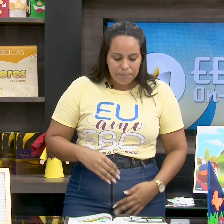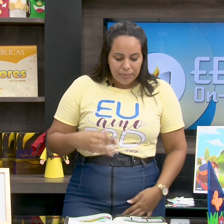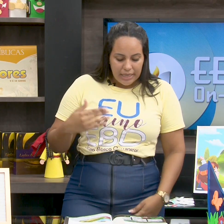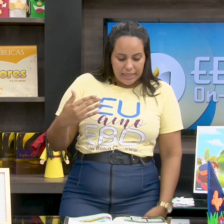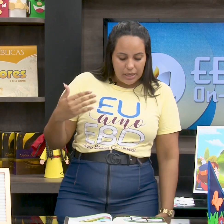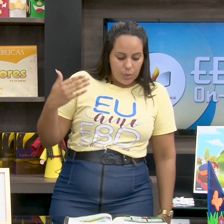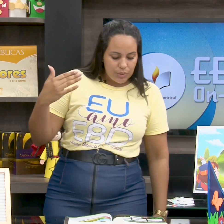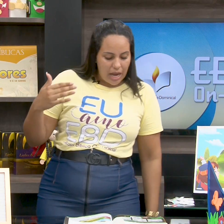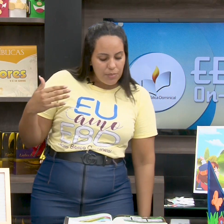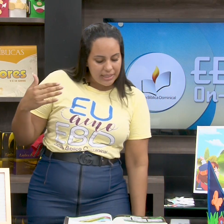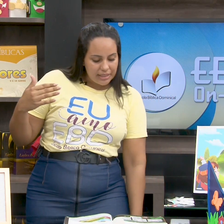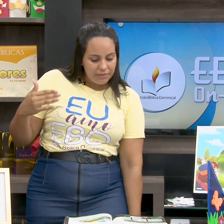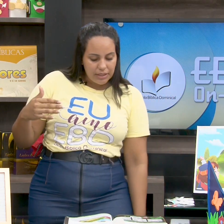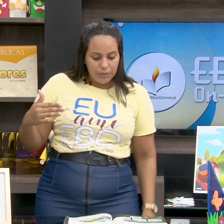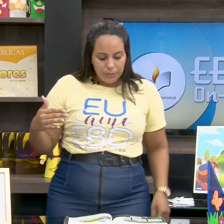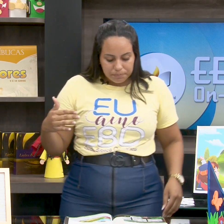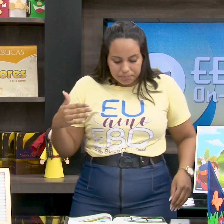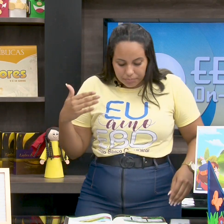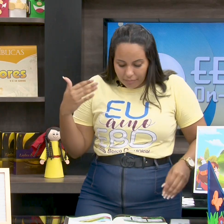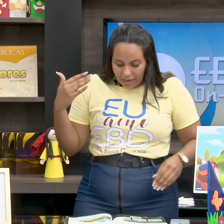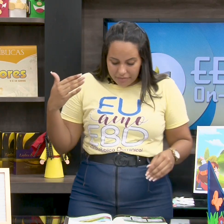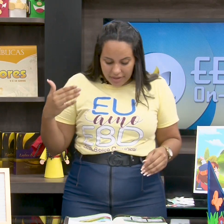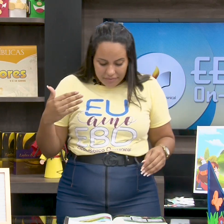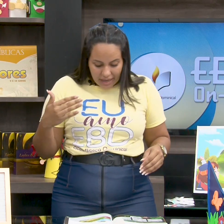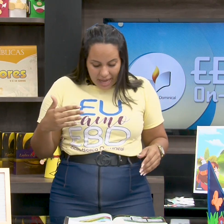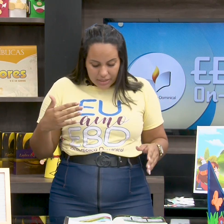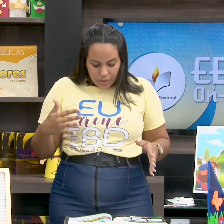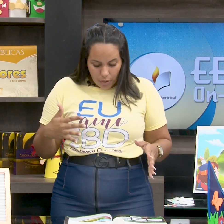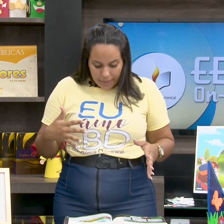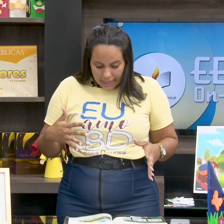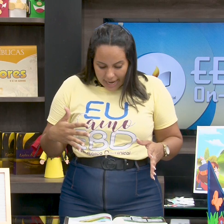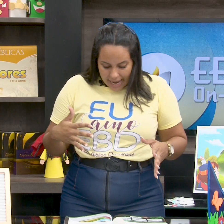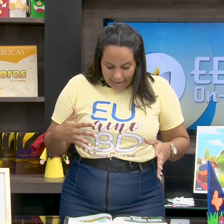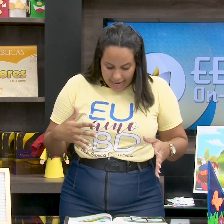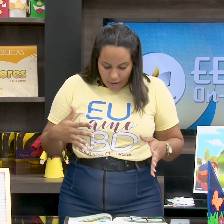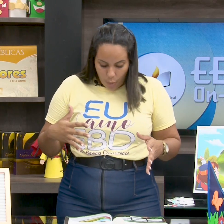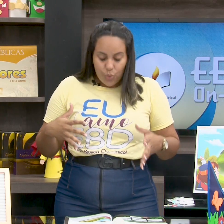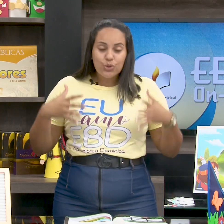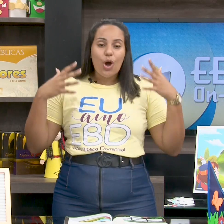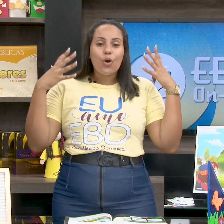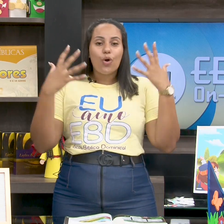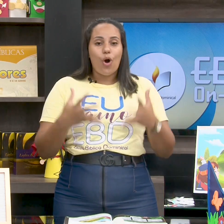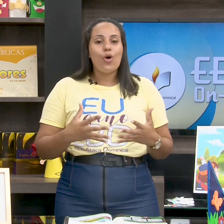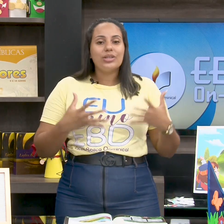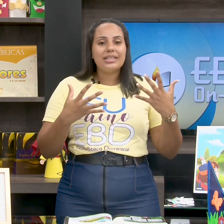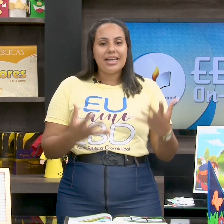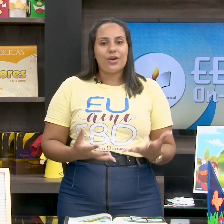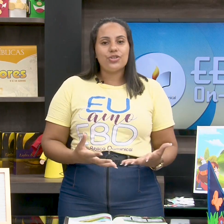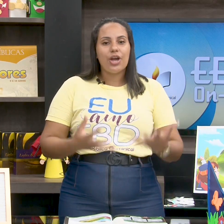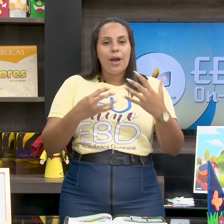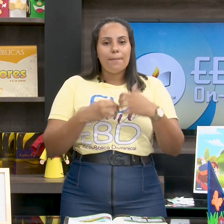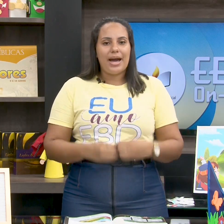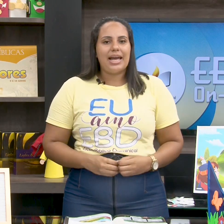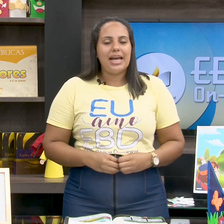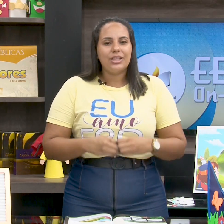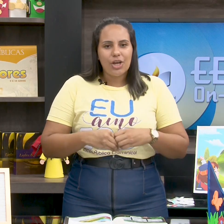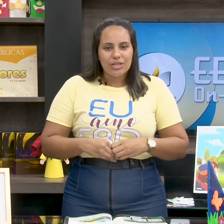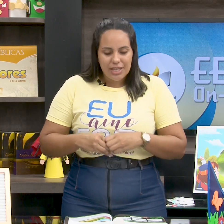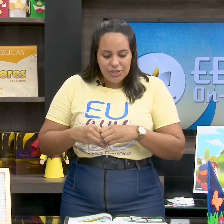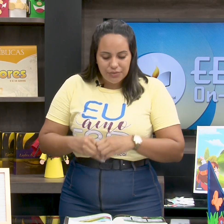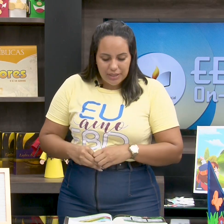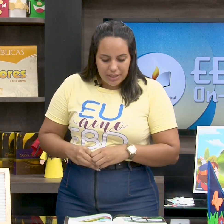deles, tá? Então, o Salmo 121 vem falar sobre o socorro de Deus